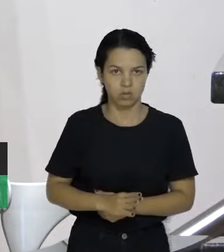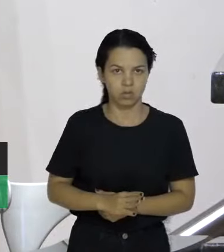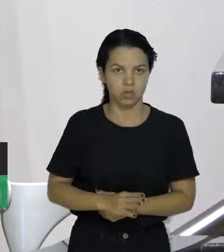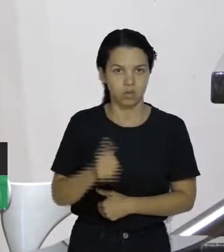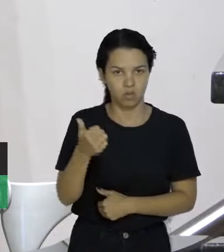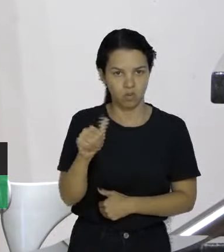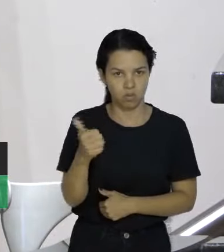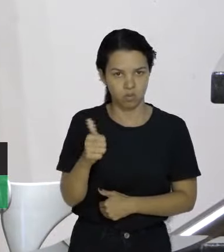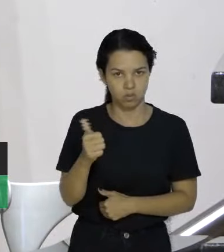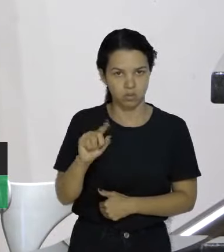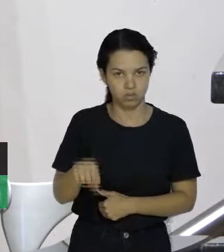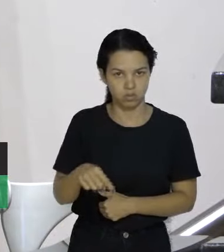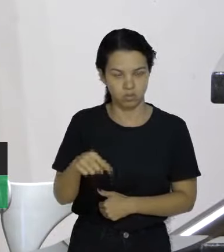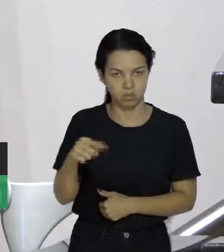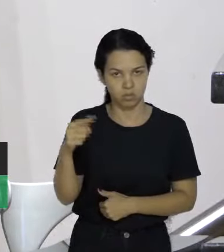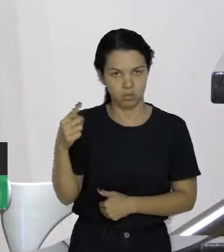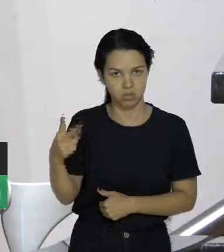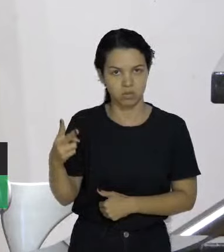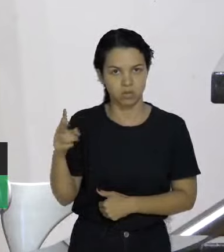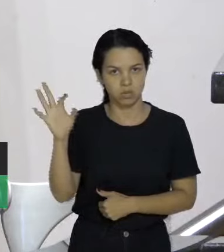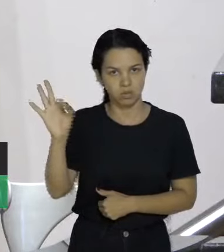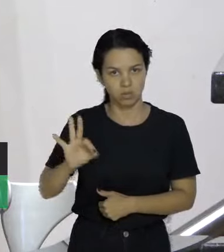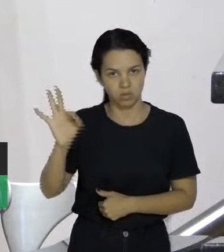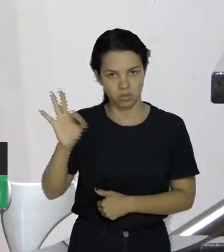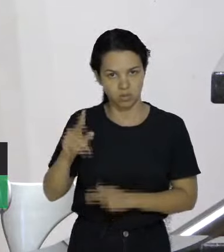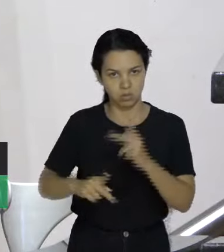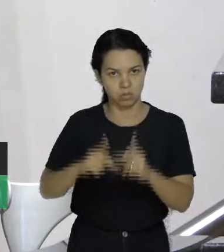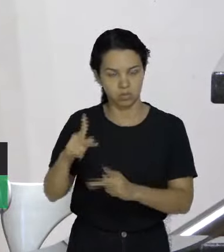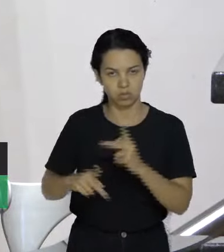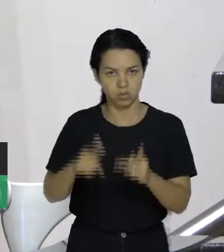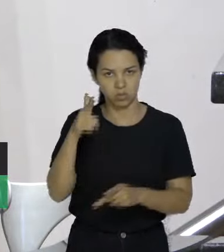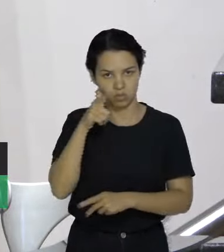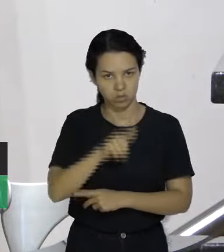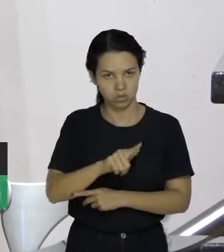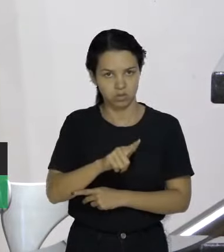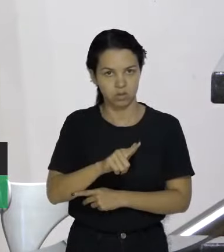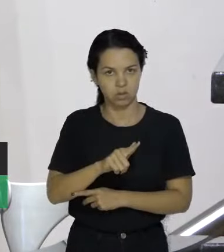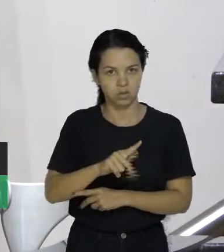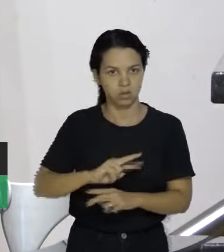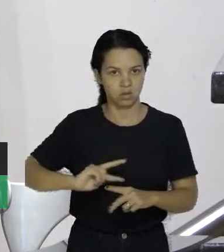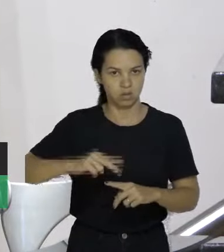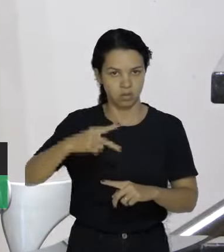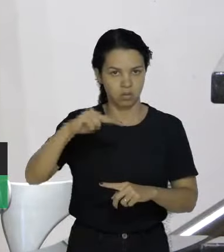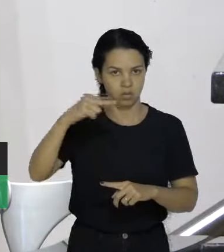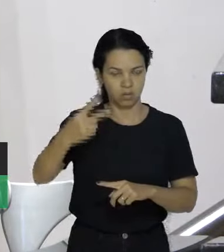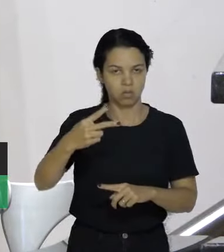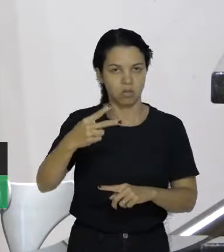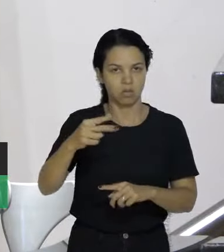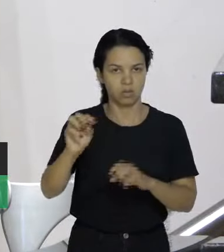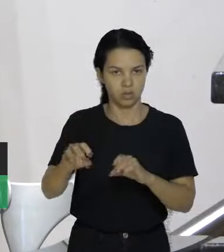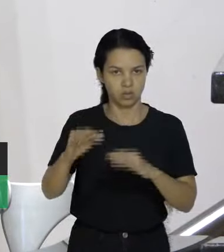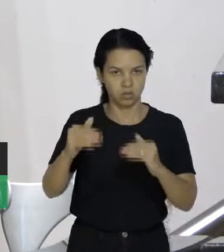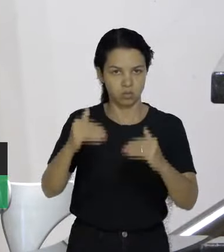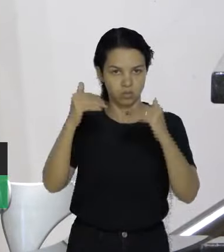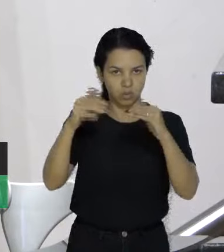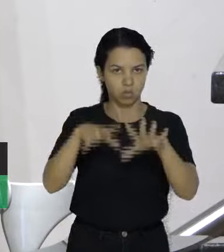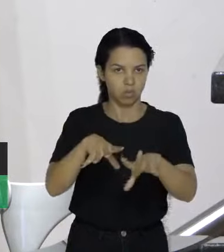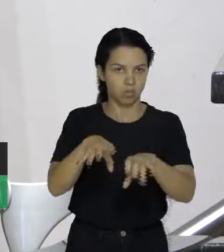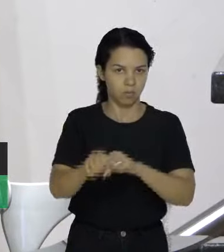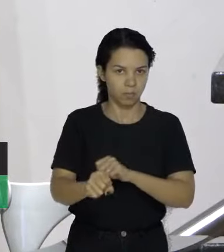11,3% da população em geral consegue galgar o ensino superior completo e que não mais